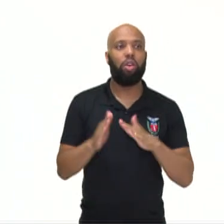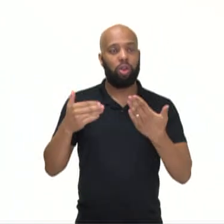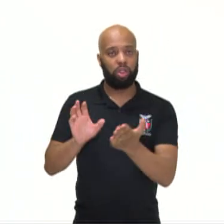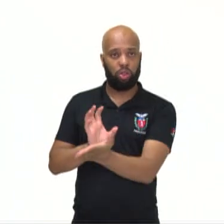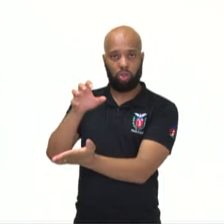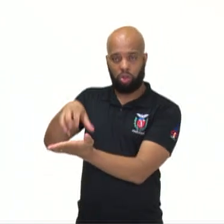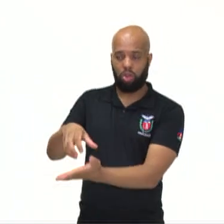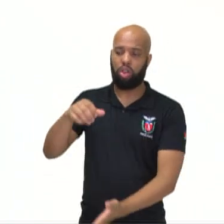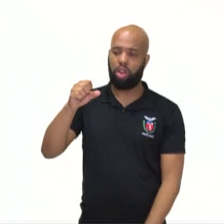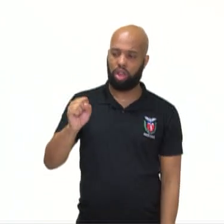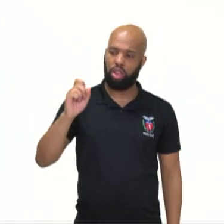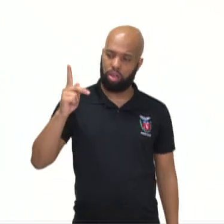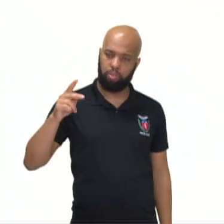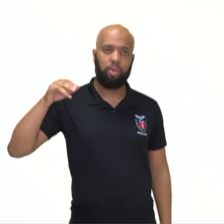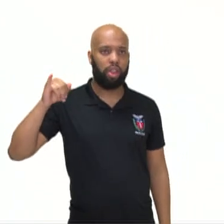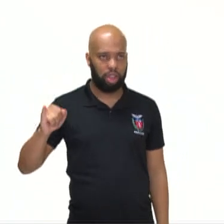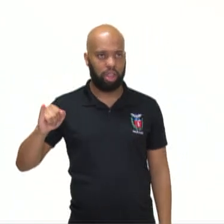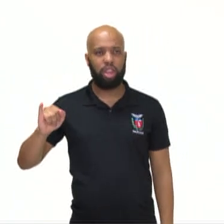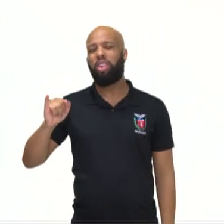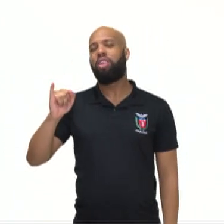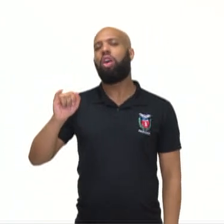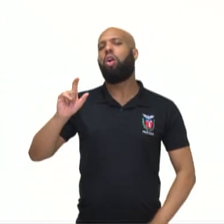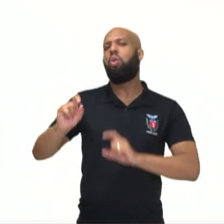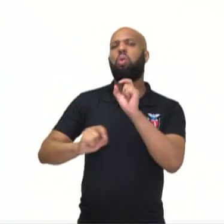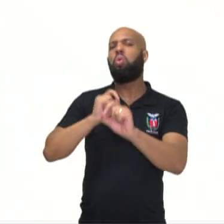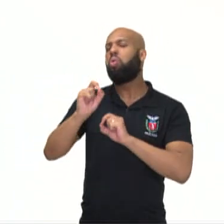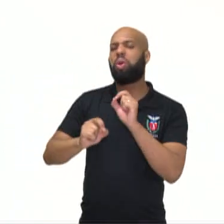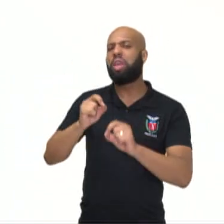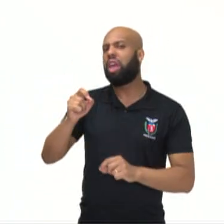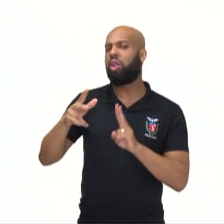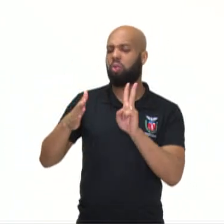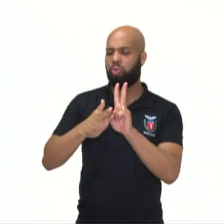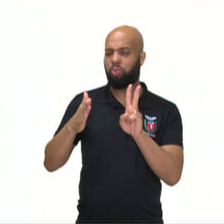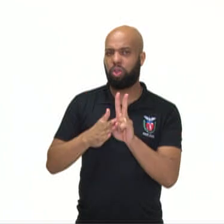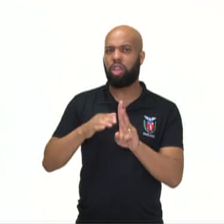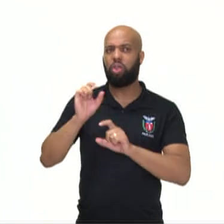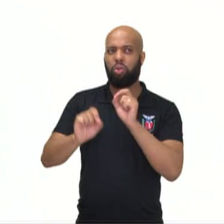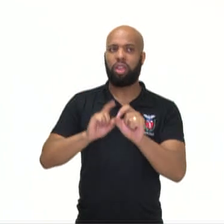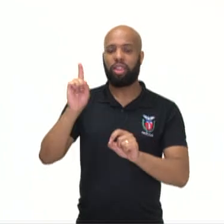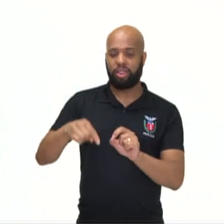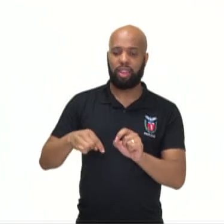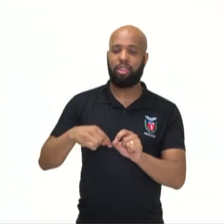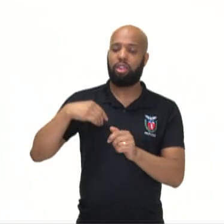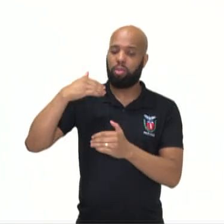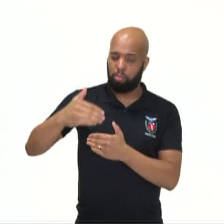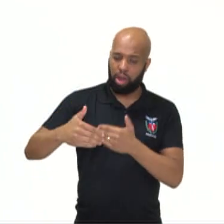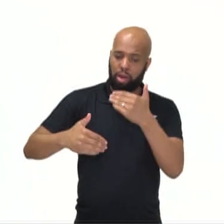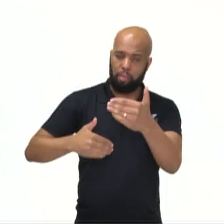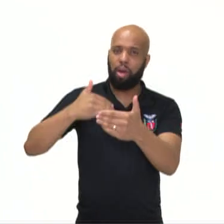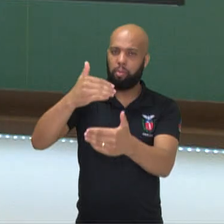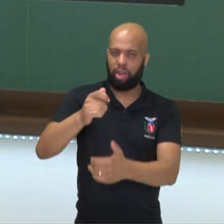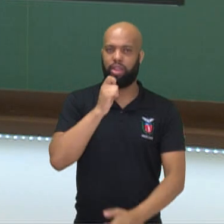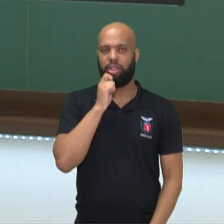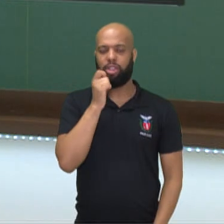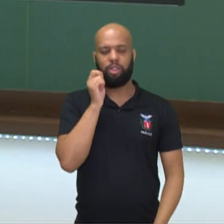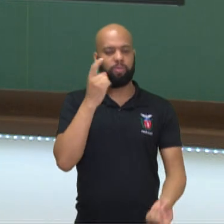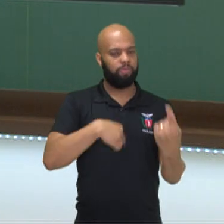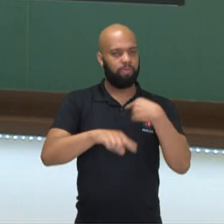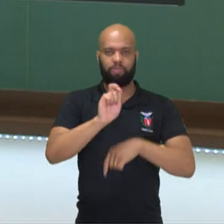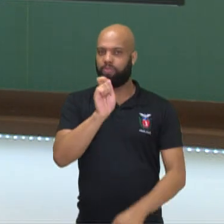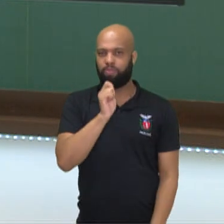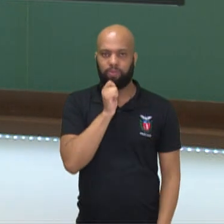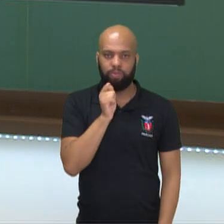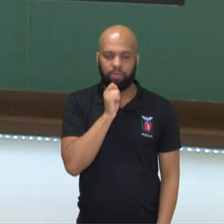órgão, o SPI, Serviço de Proteção aos Índios, o índio era um ser em estado transitório. Ele estava numa